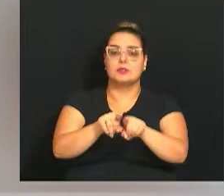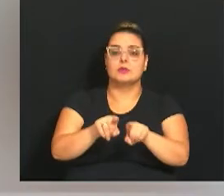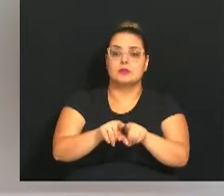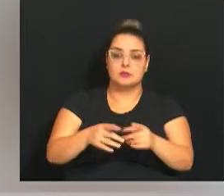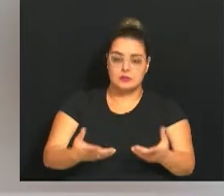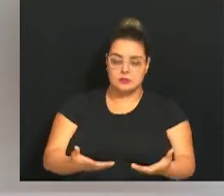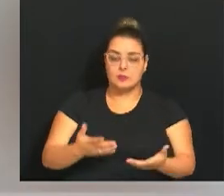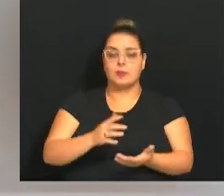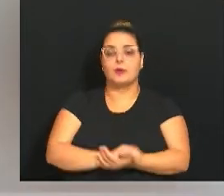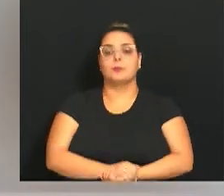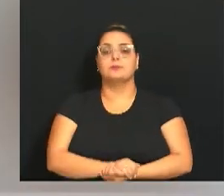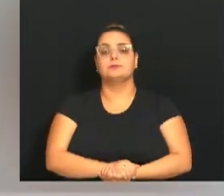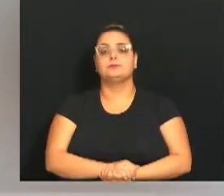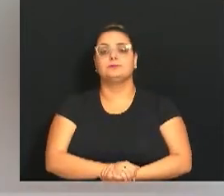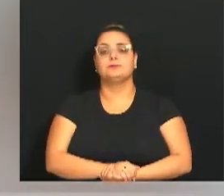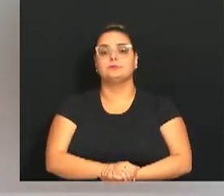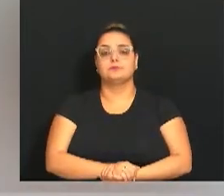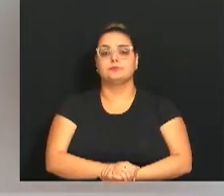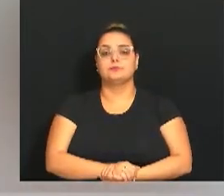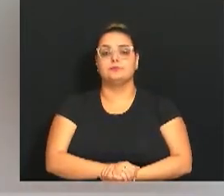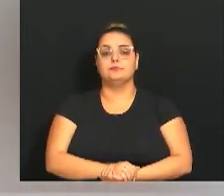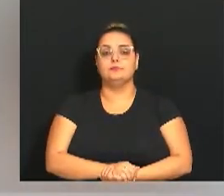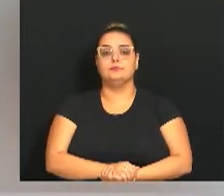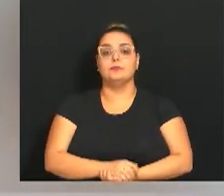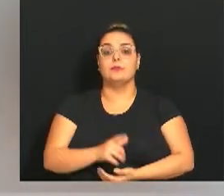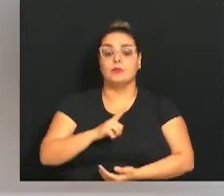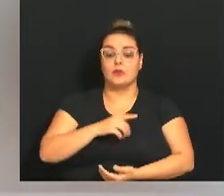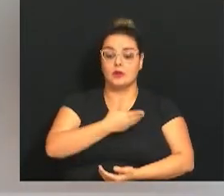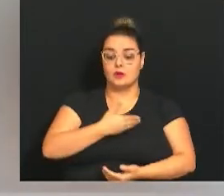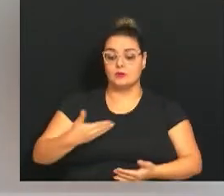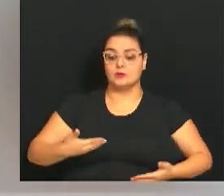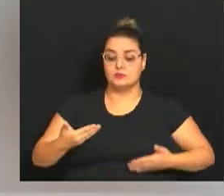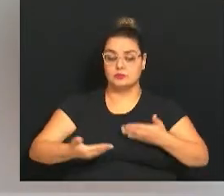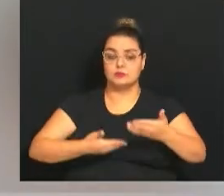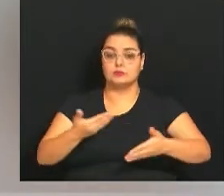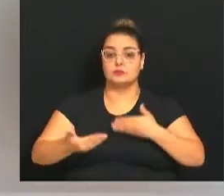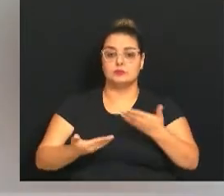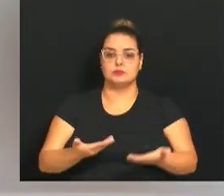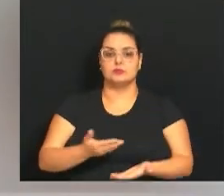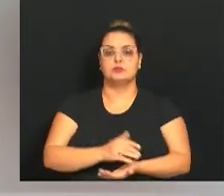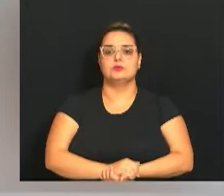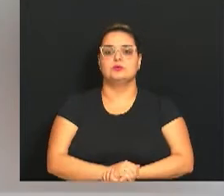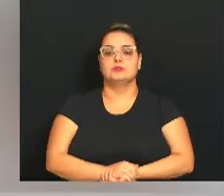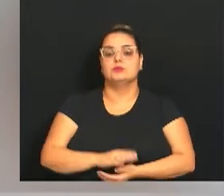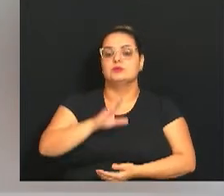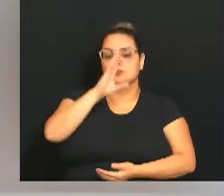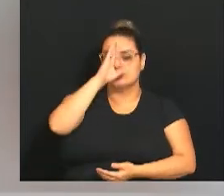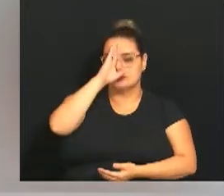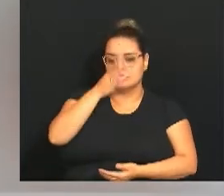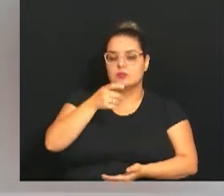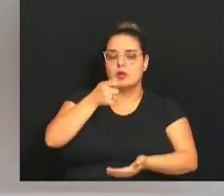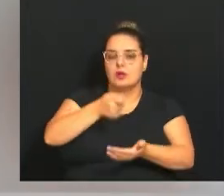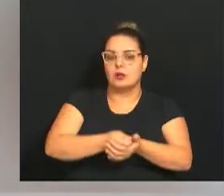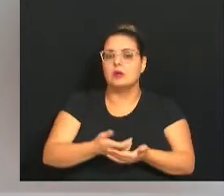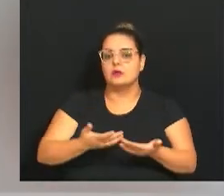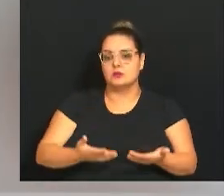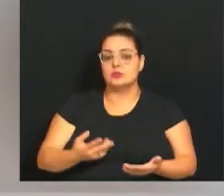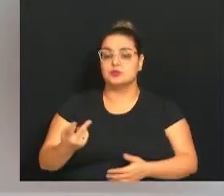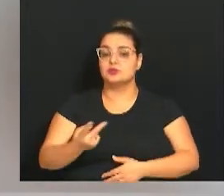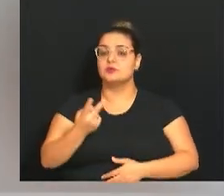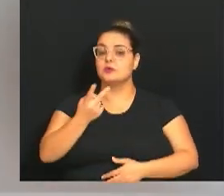que isso possa trazer ao servidor uma conotação direta, concreta, de